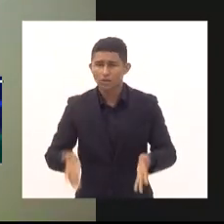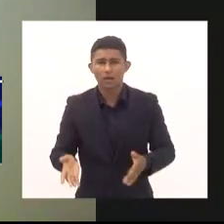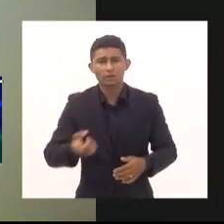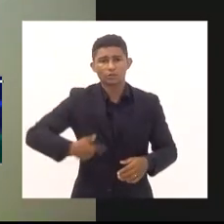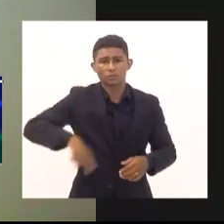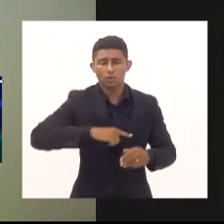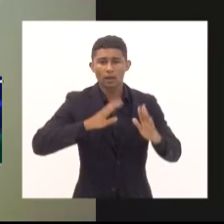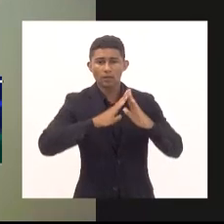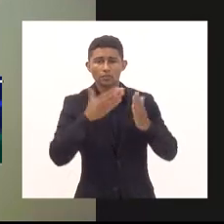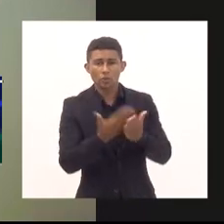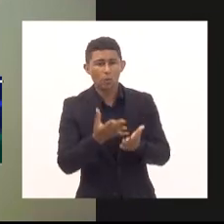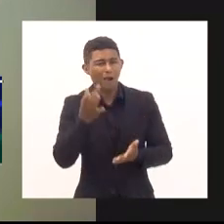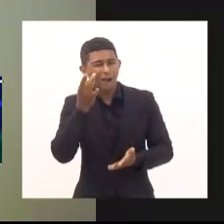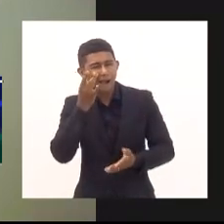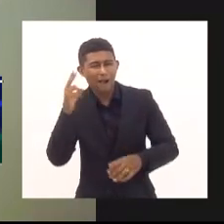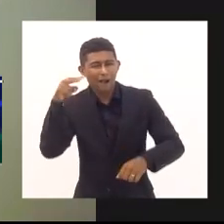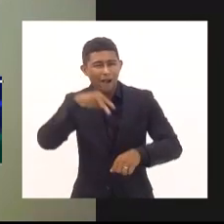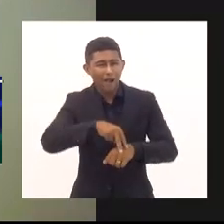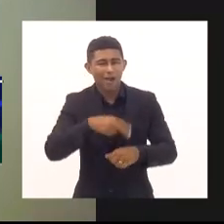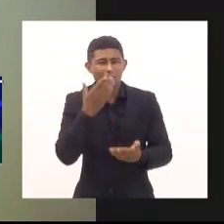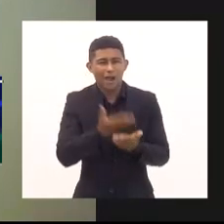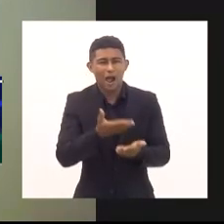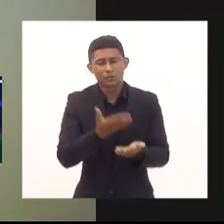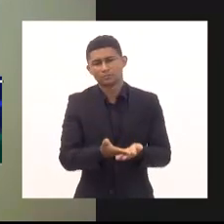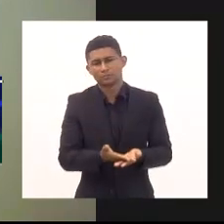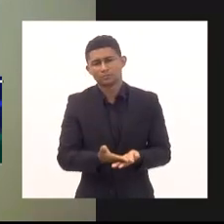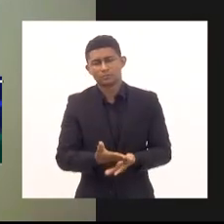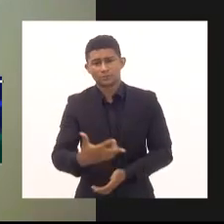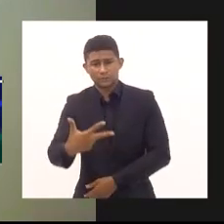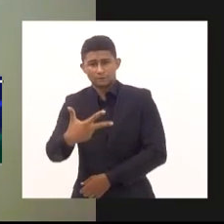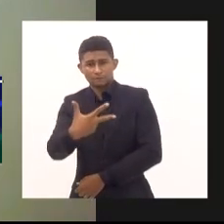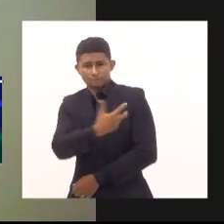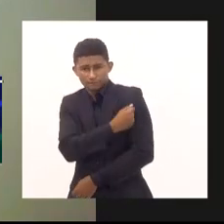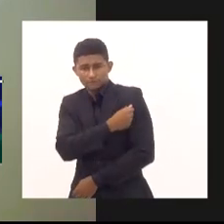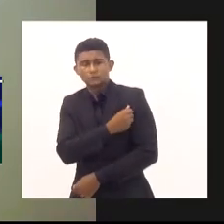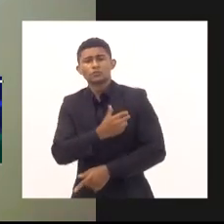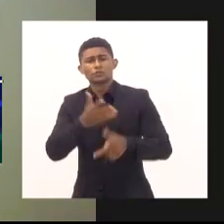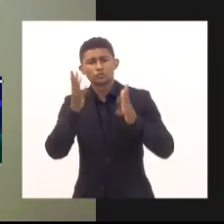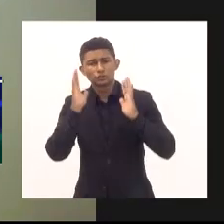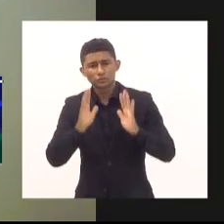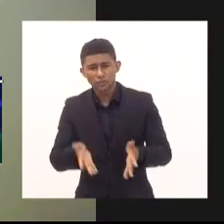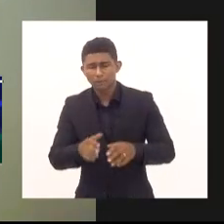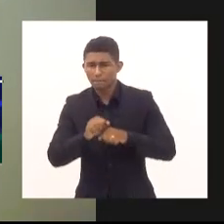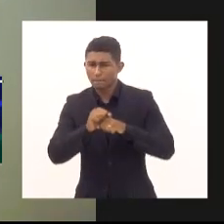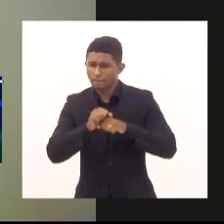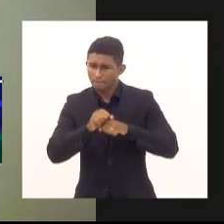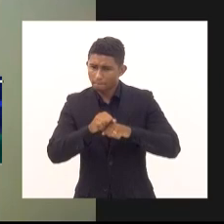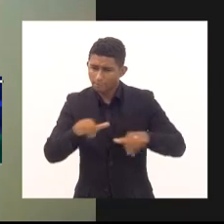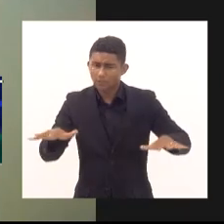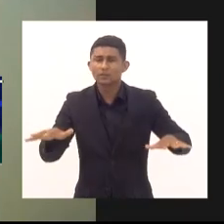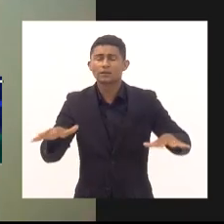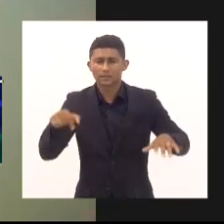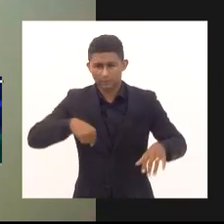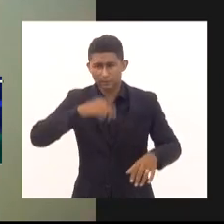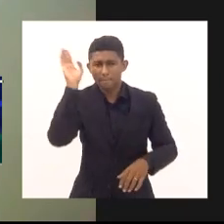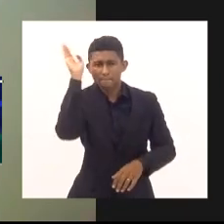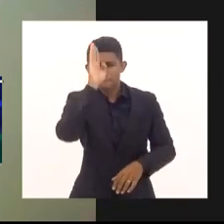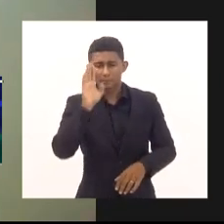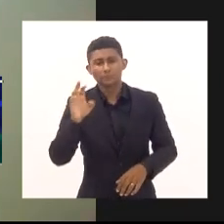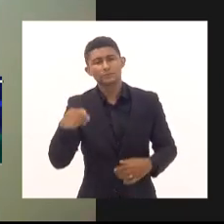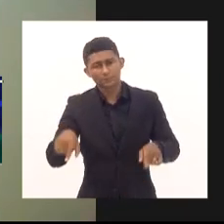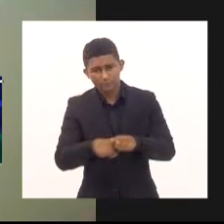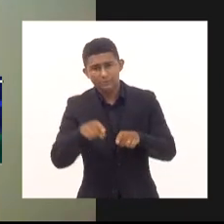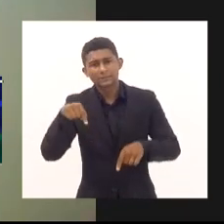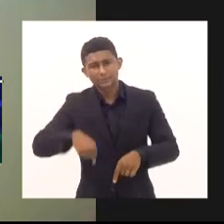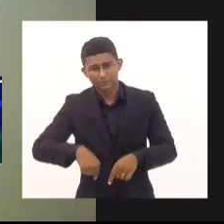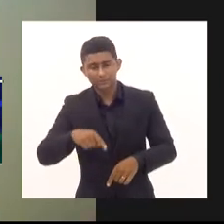aulas presenciais. A vacinação já ganha cada vez mais espaço, seja no Brasil ou no estado do Rio de